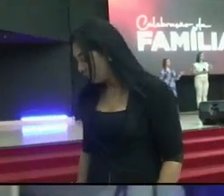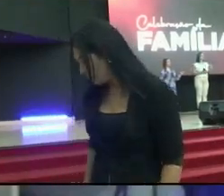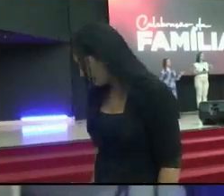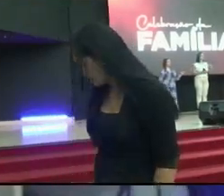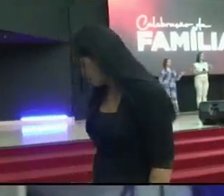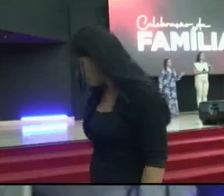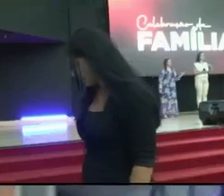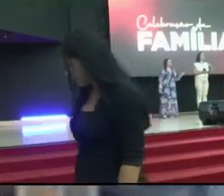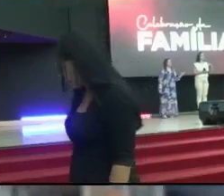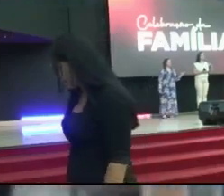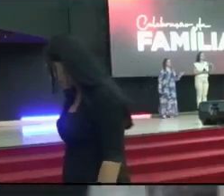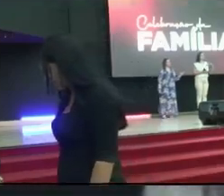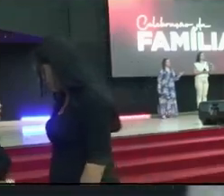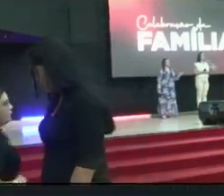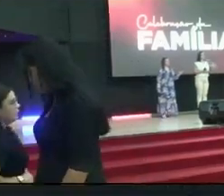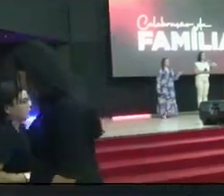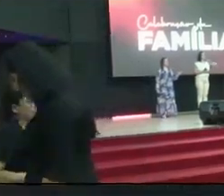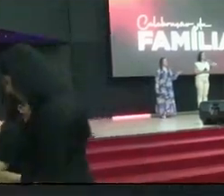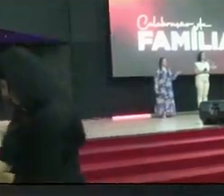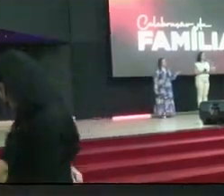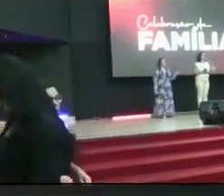Feche os teus olhos.